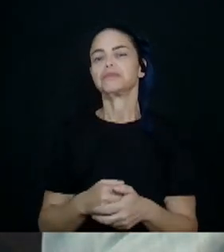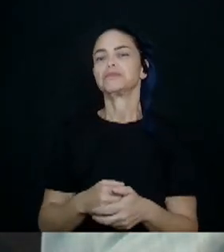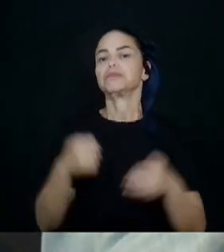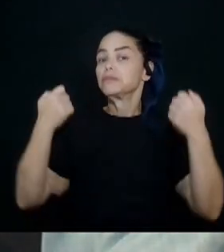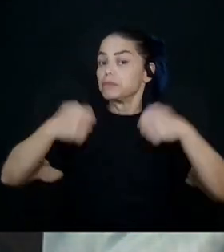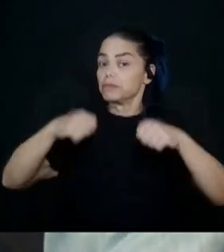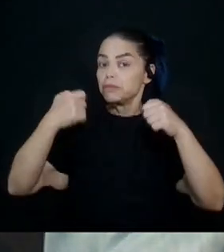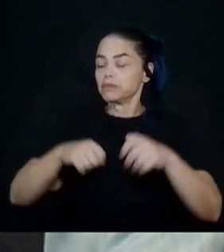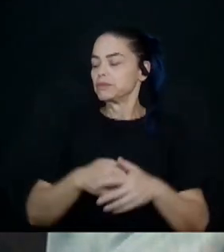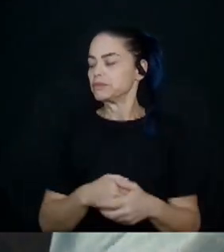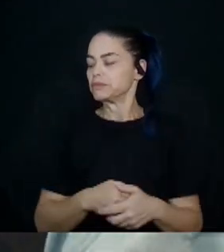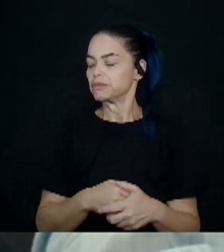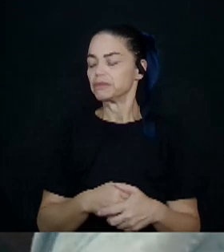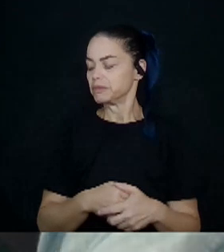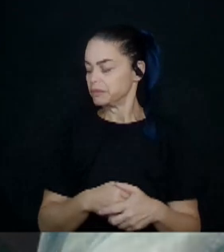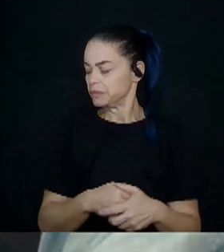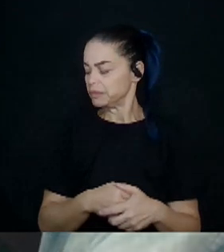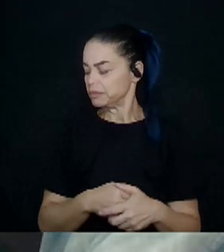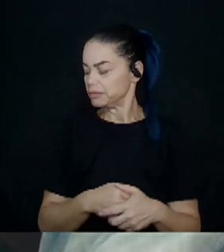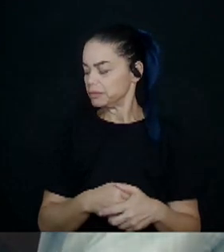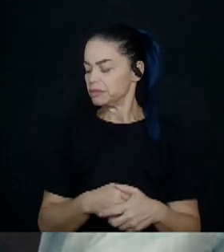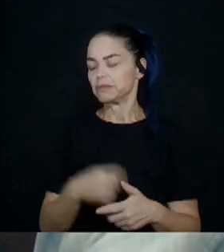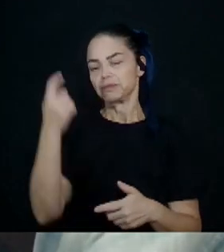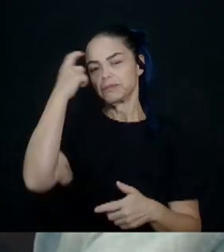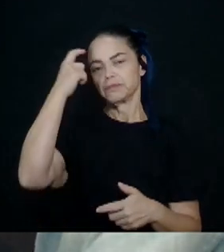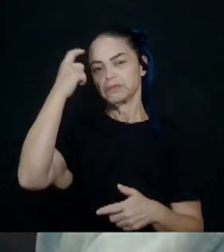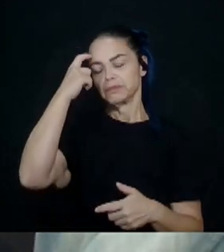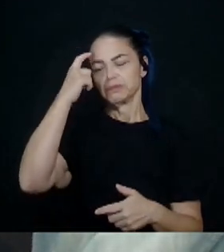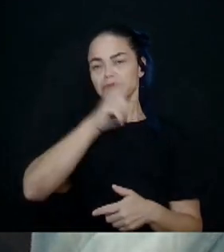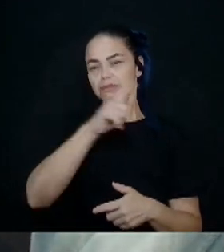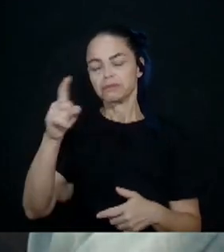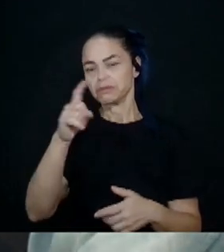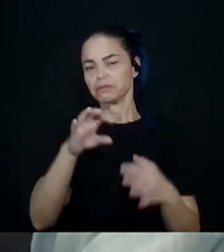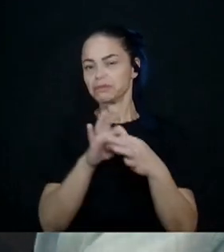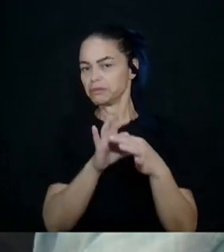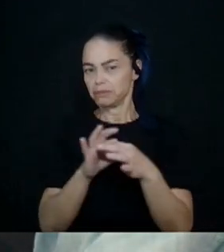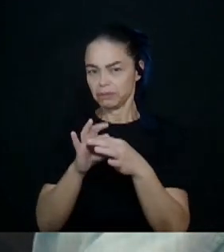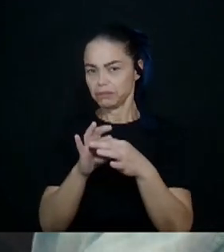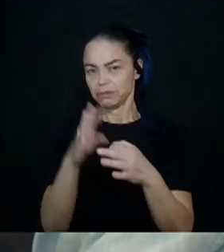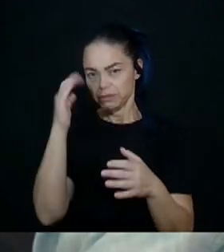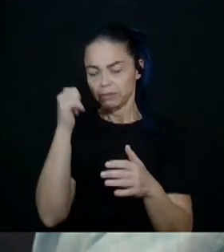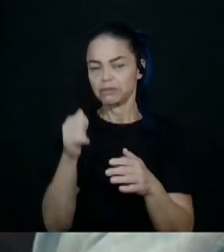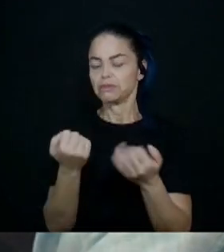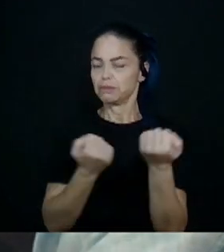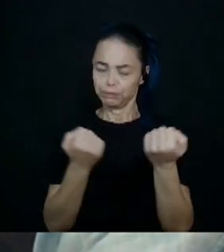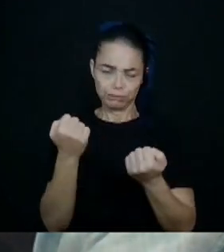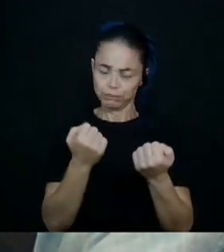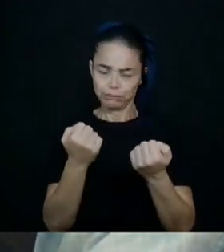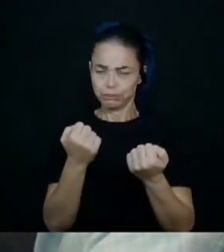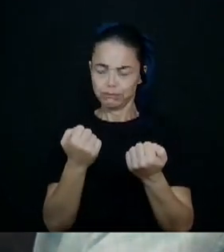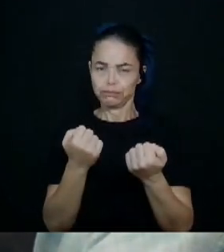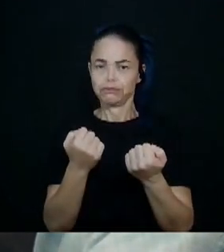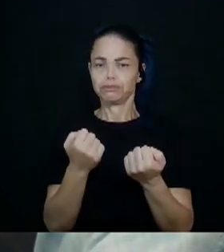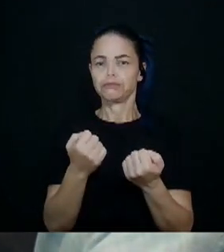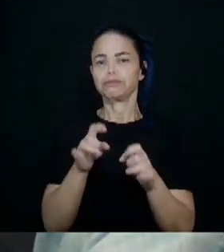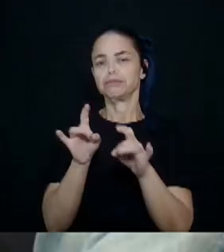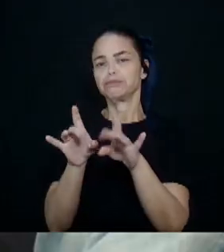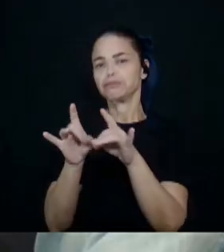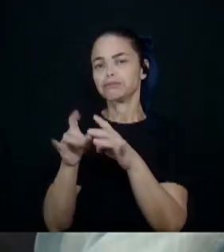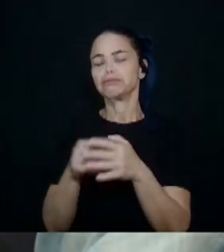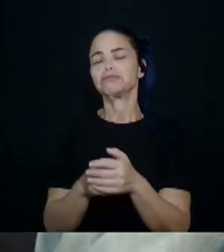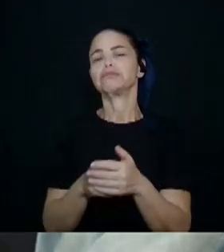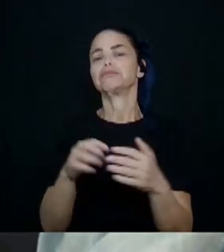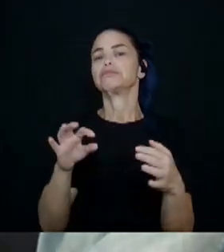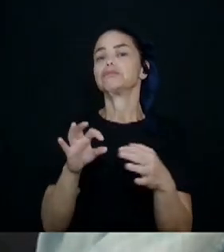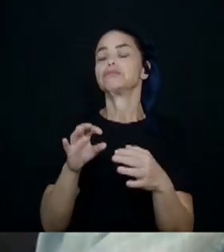assim pensar que não está ligado só em saber conduzir o veículo, não está ligado só em questões técnicas. Então está muito relacionado o